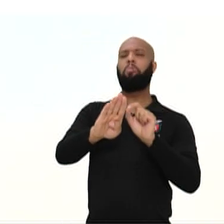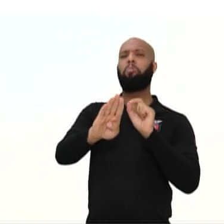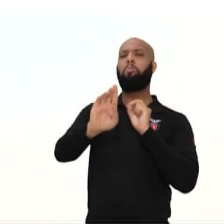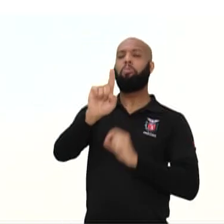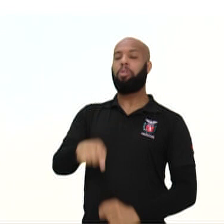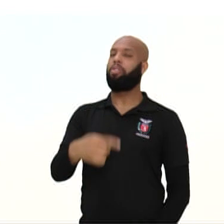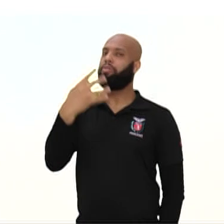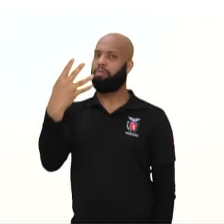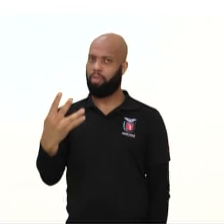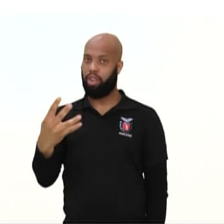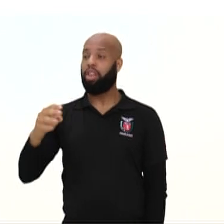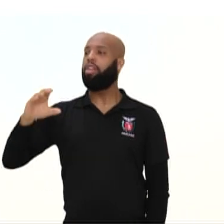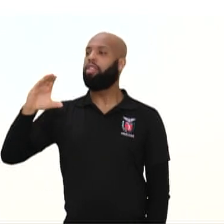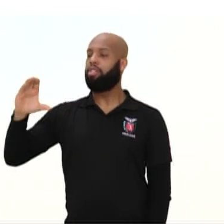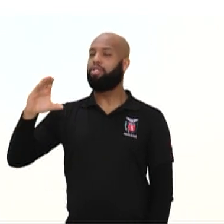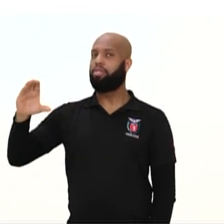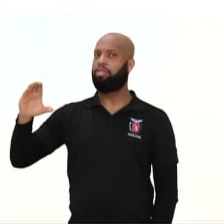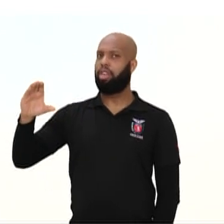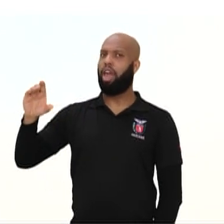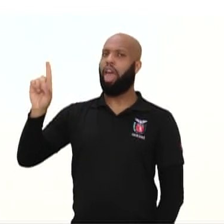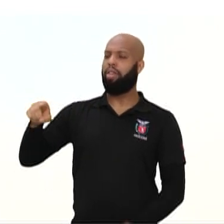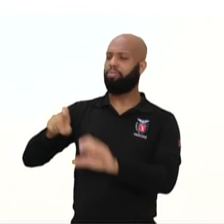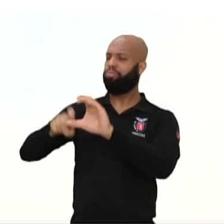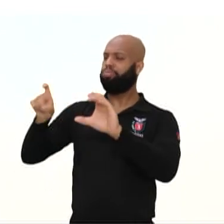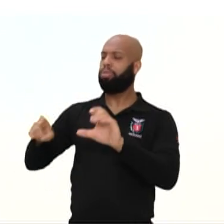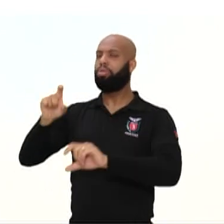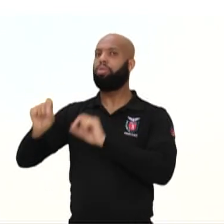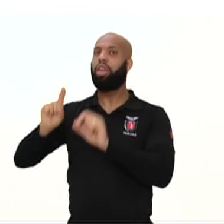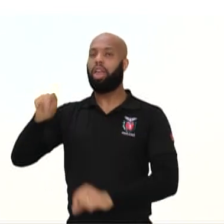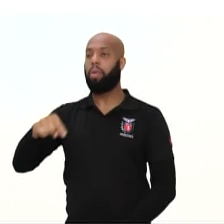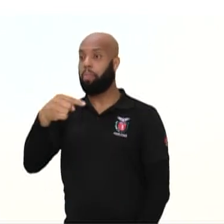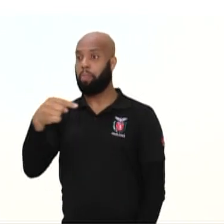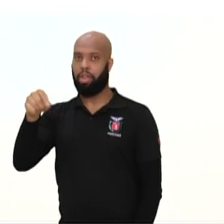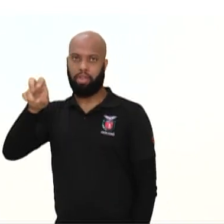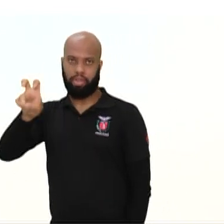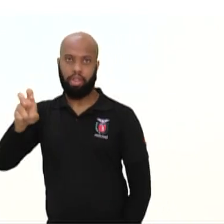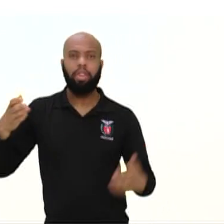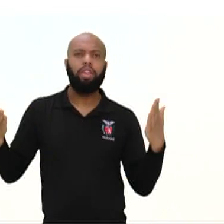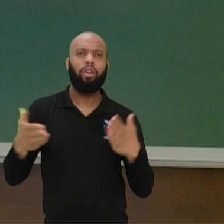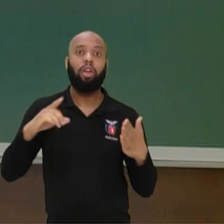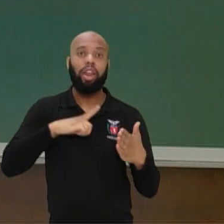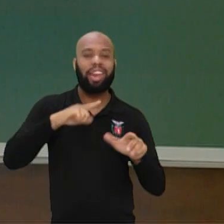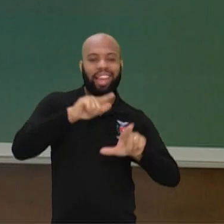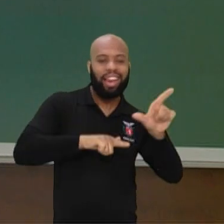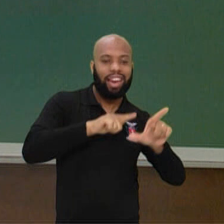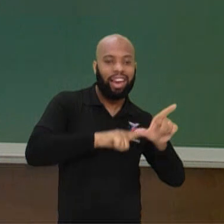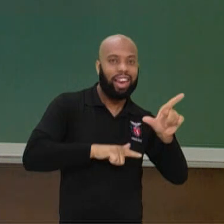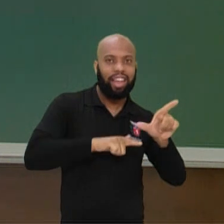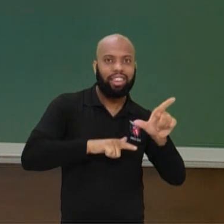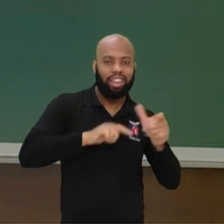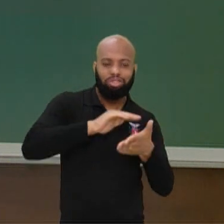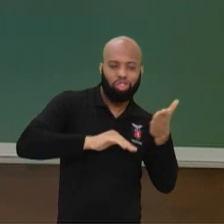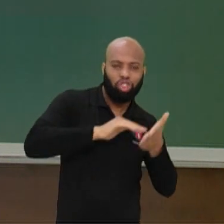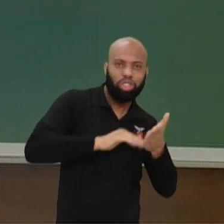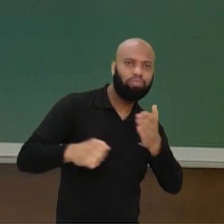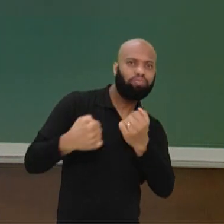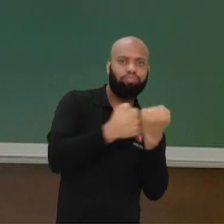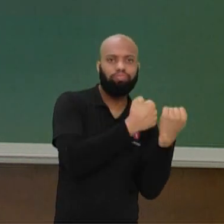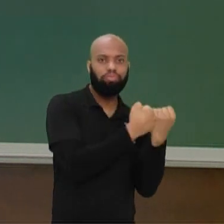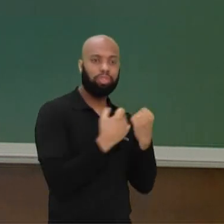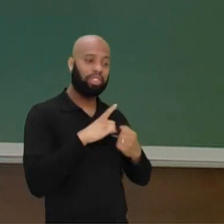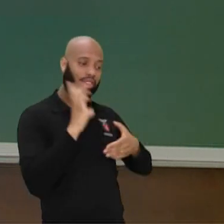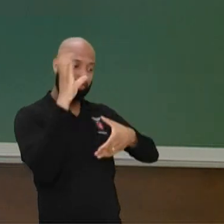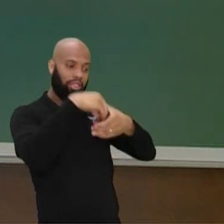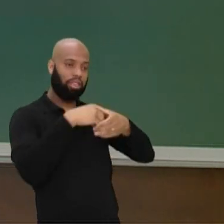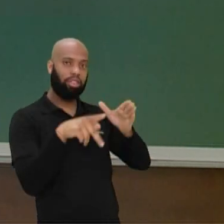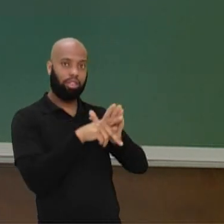vale 4, e o c, que é o termo independente, vale menos 5. Vamos substituir primeiro na fórmula de